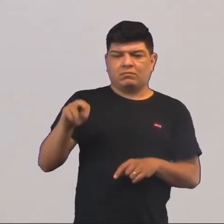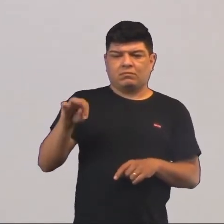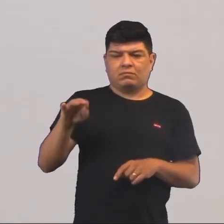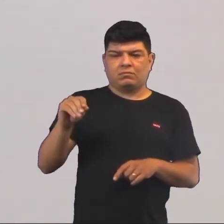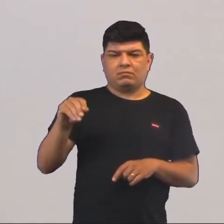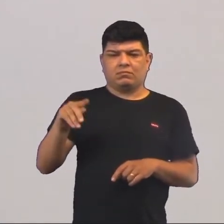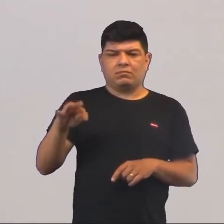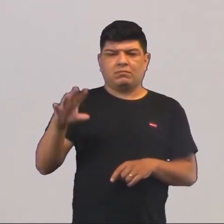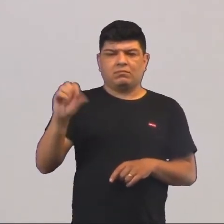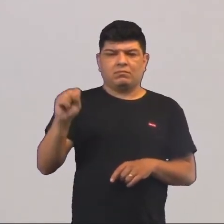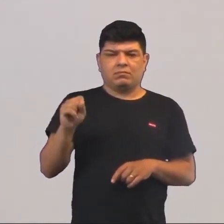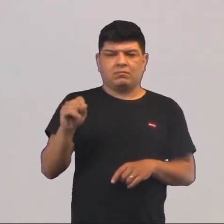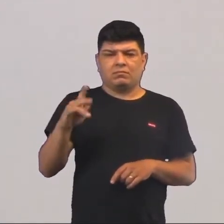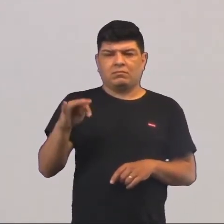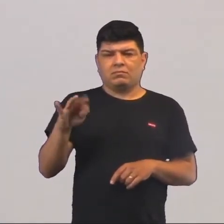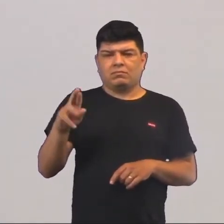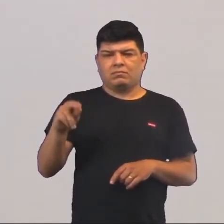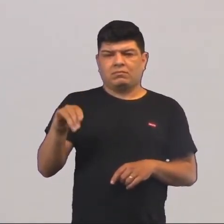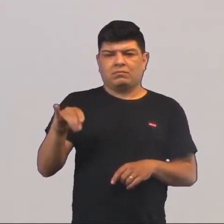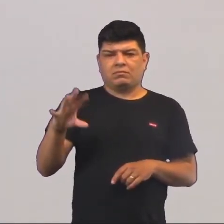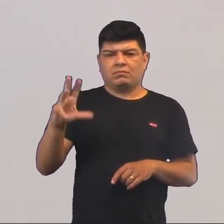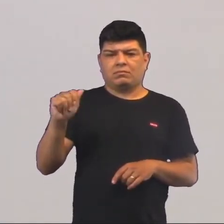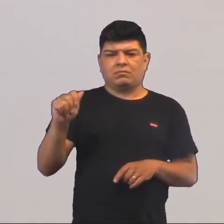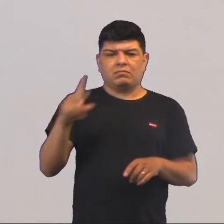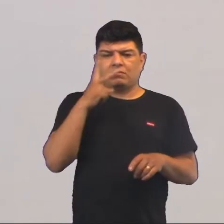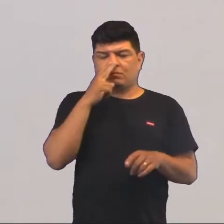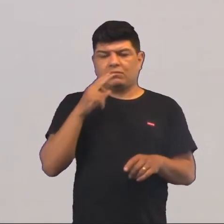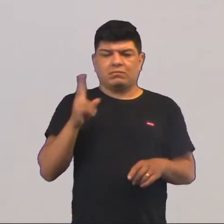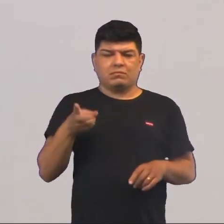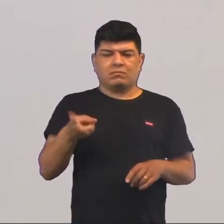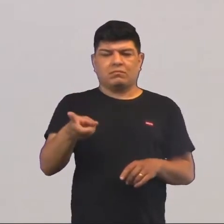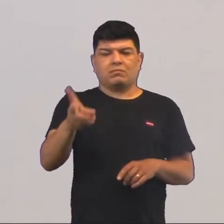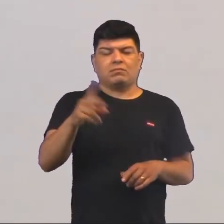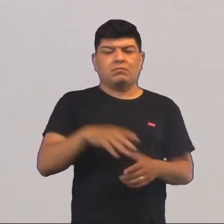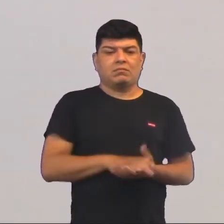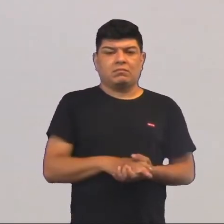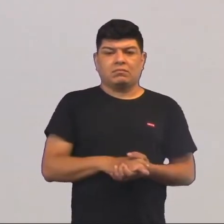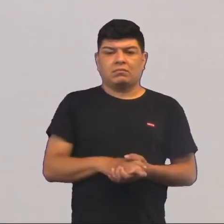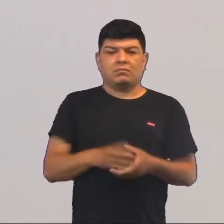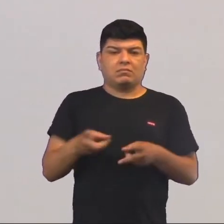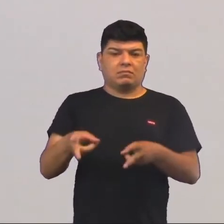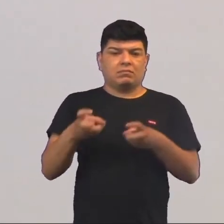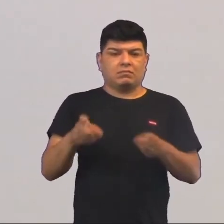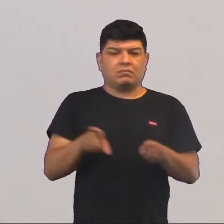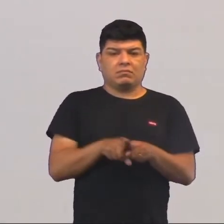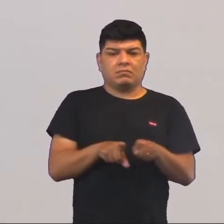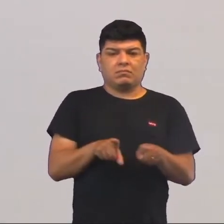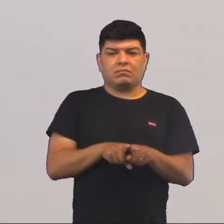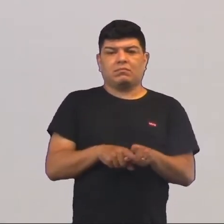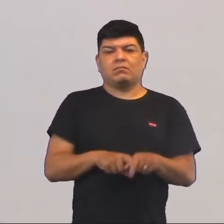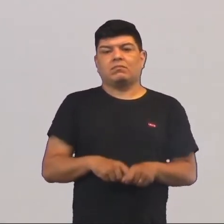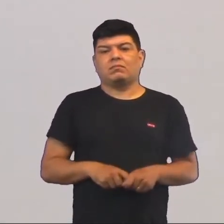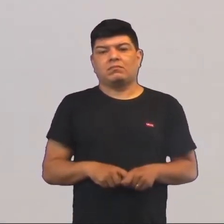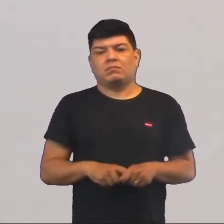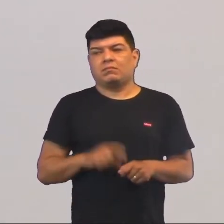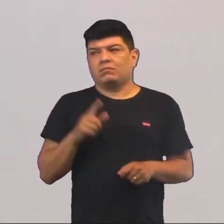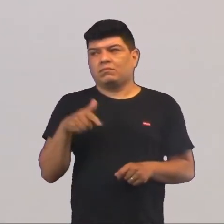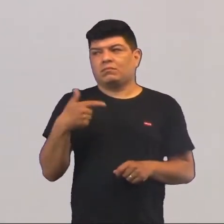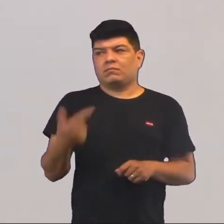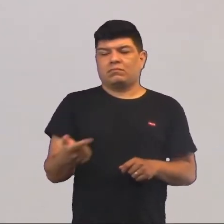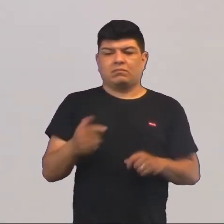região que hoje é a Grã-Bretanha, né, e assim sucessivamente. A gente percebe, né, que